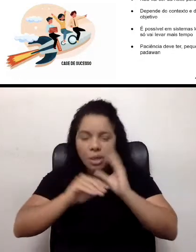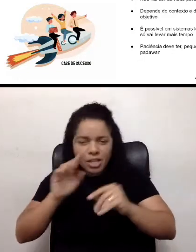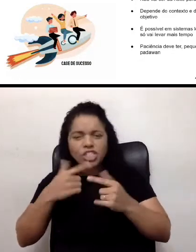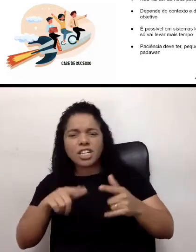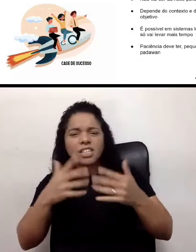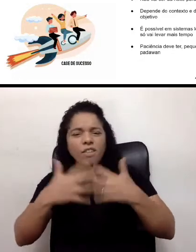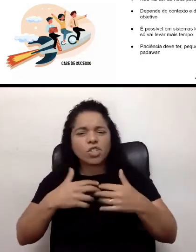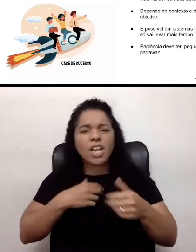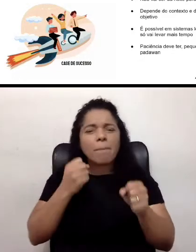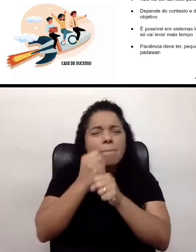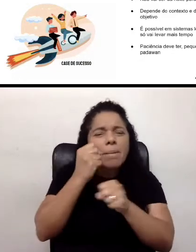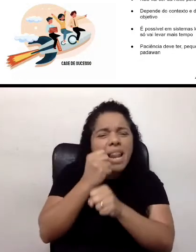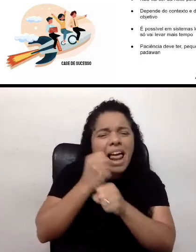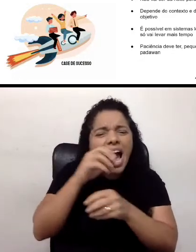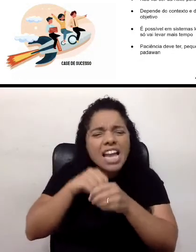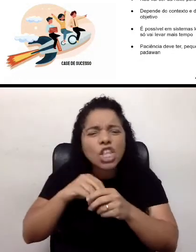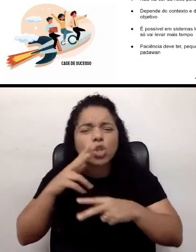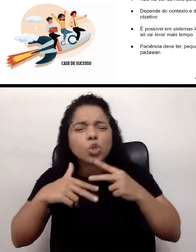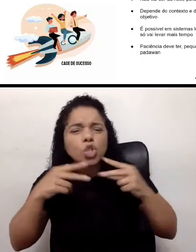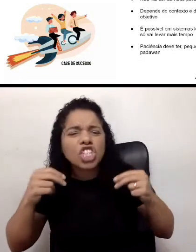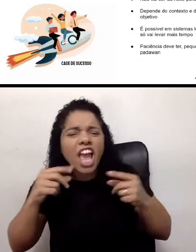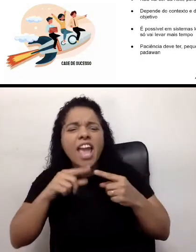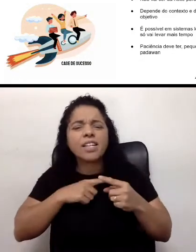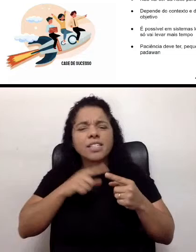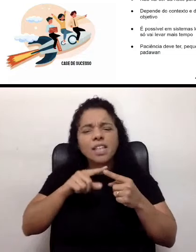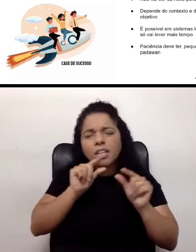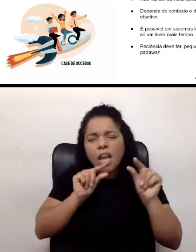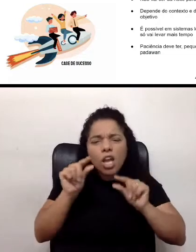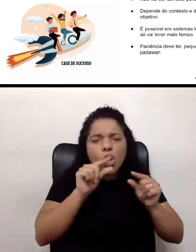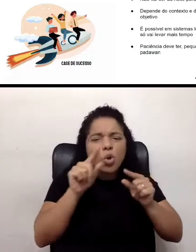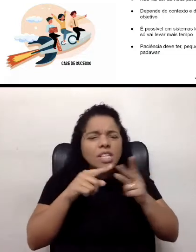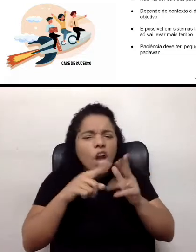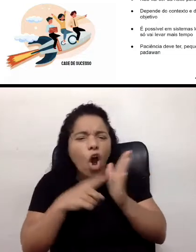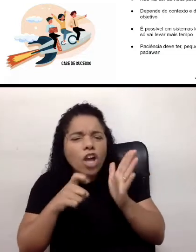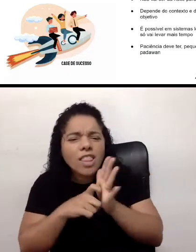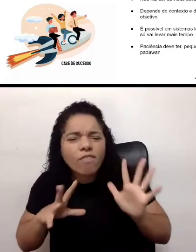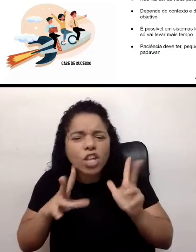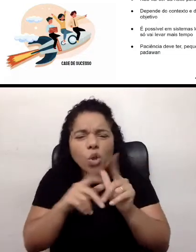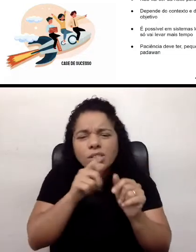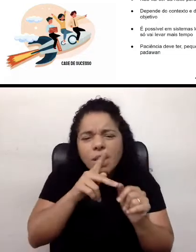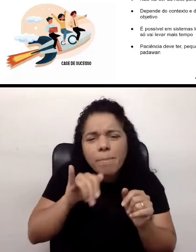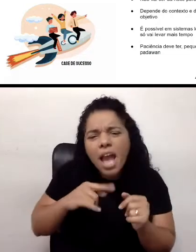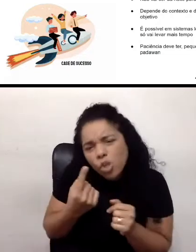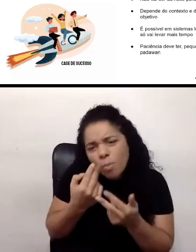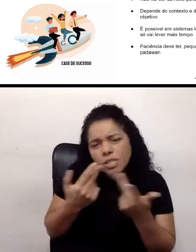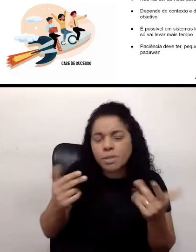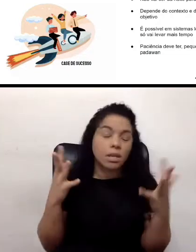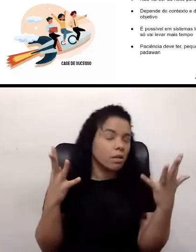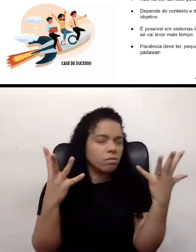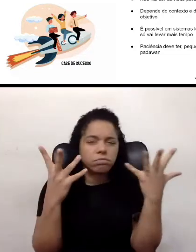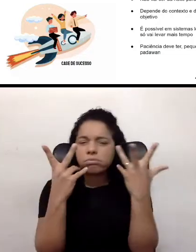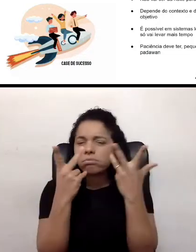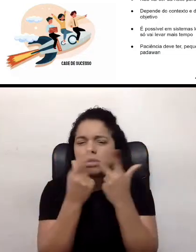tinha pipelinezinha lá no Jenkins, selecionava o combozinho, ou rodava todas as APIs, ou uma API específica, ficou lindo,